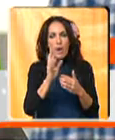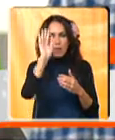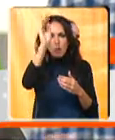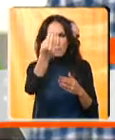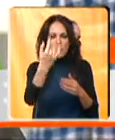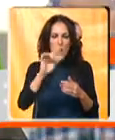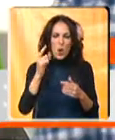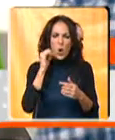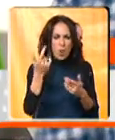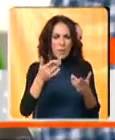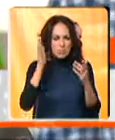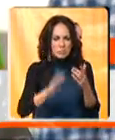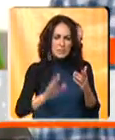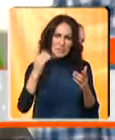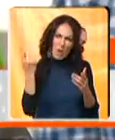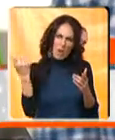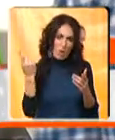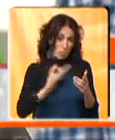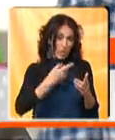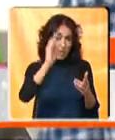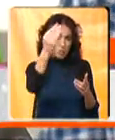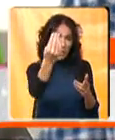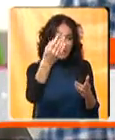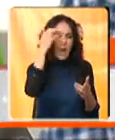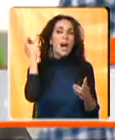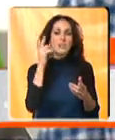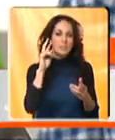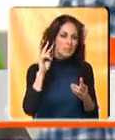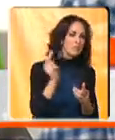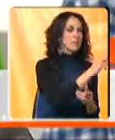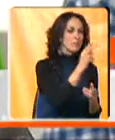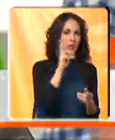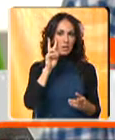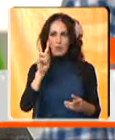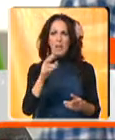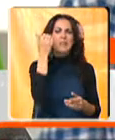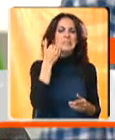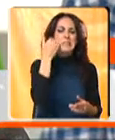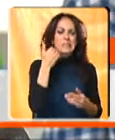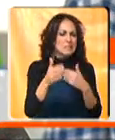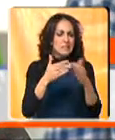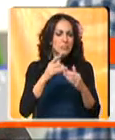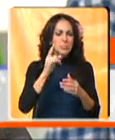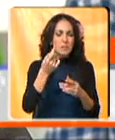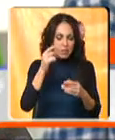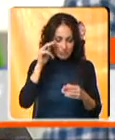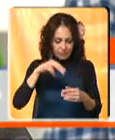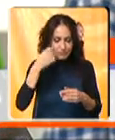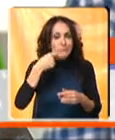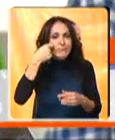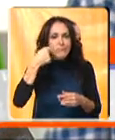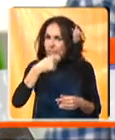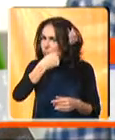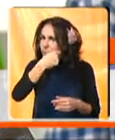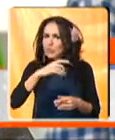espelho que nós, mas nós temos que olhar para o espelho. Com certeza, todos os dias. E às vezes olhamos assim de viés, fazemos a barba. Quase que olhamos mais para baixo do que para a